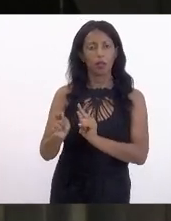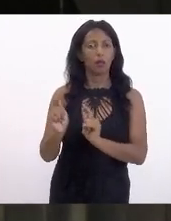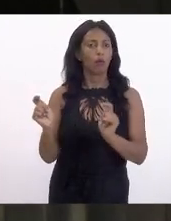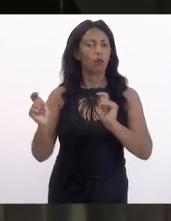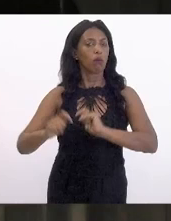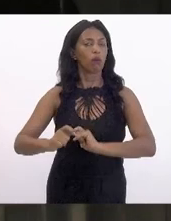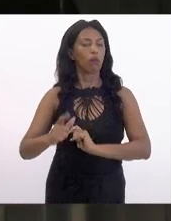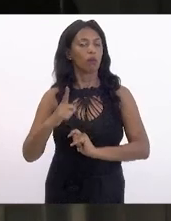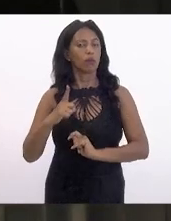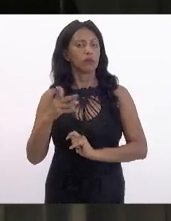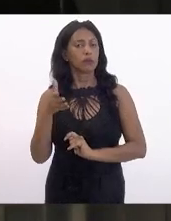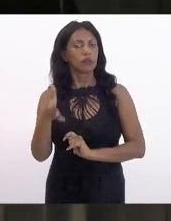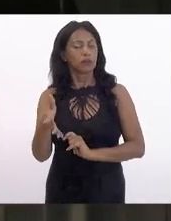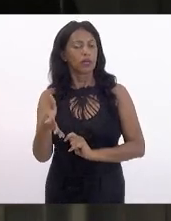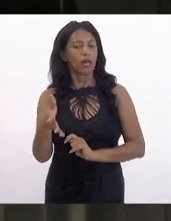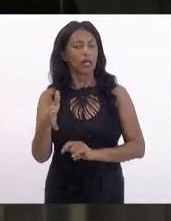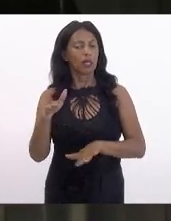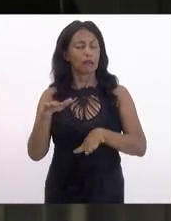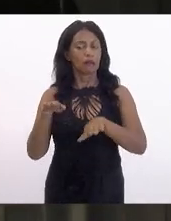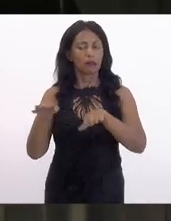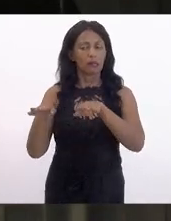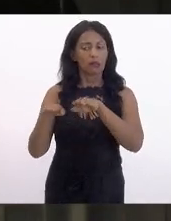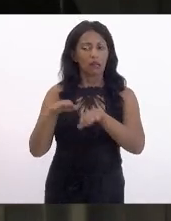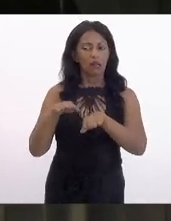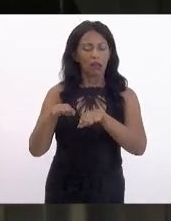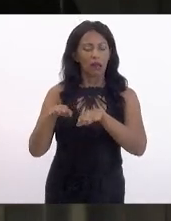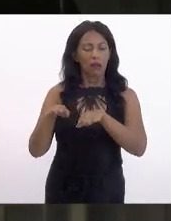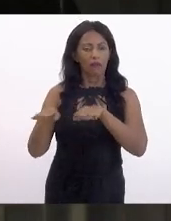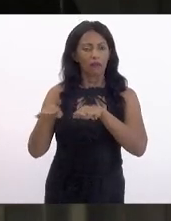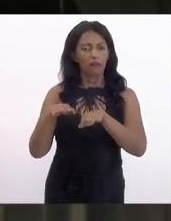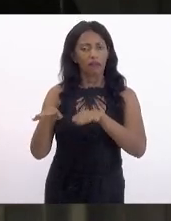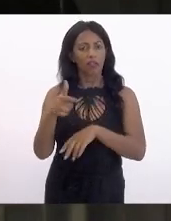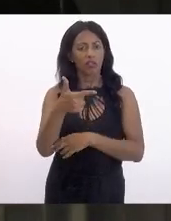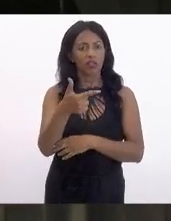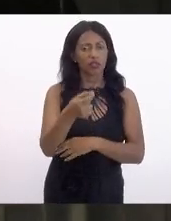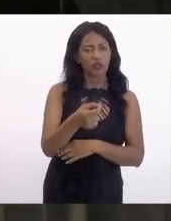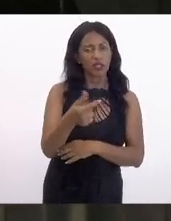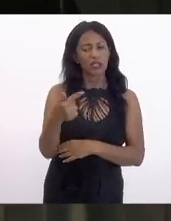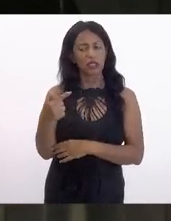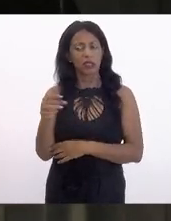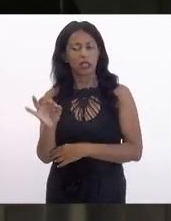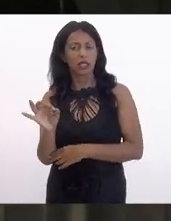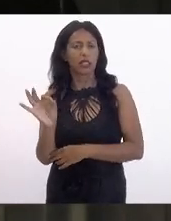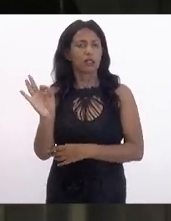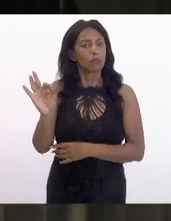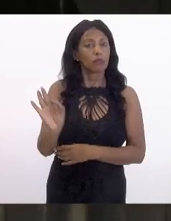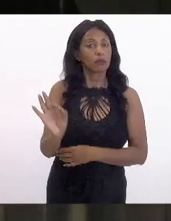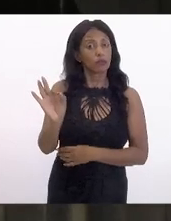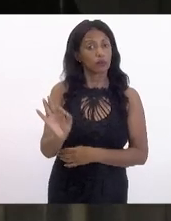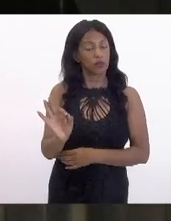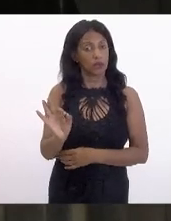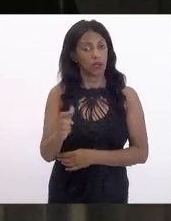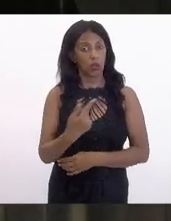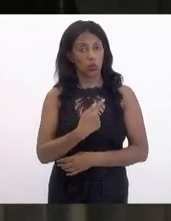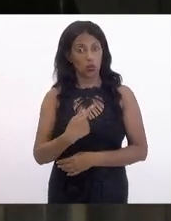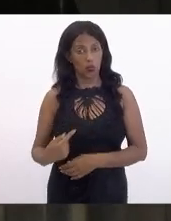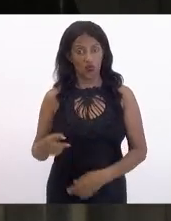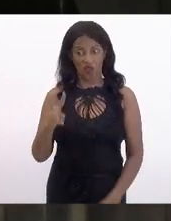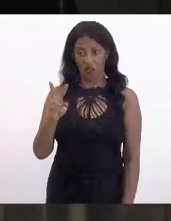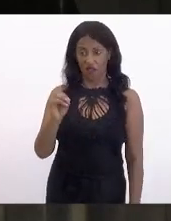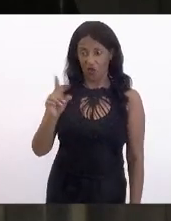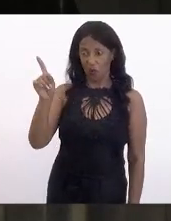pudesse estar entre a faixa de 20 setenta por cento o governo